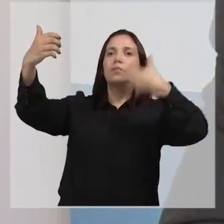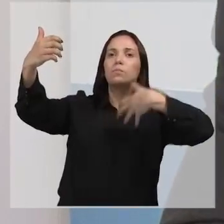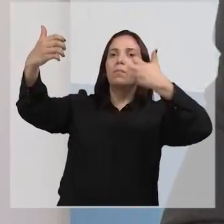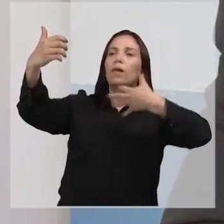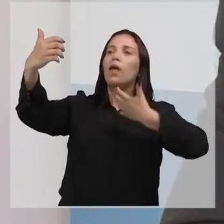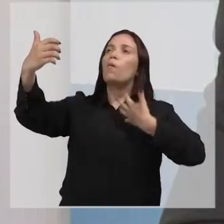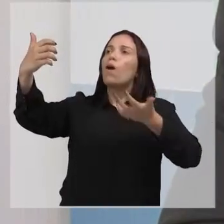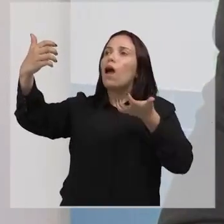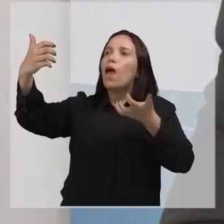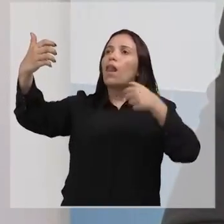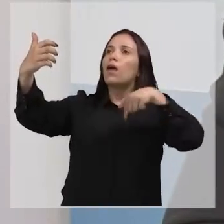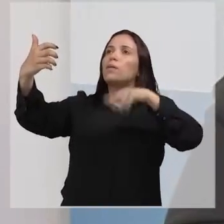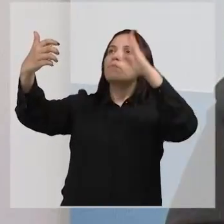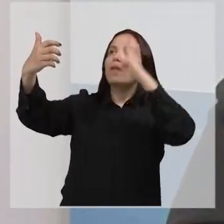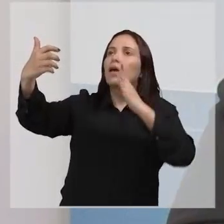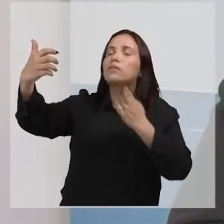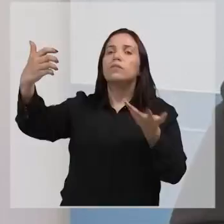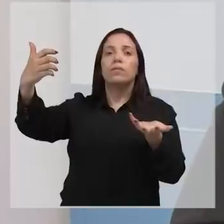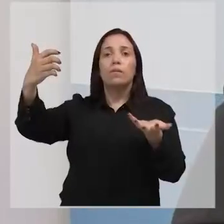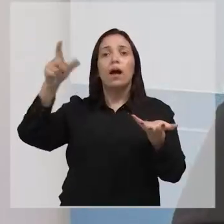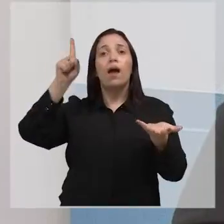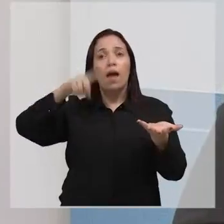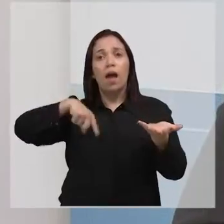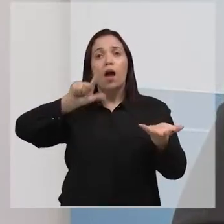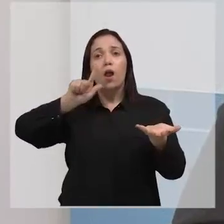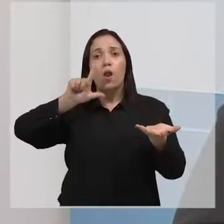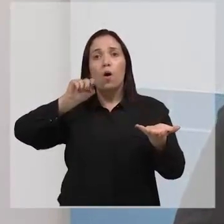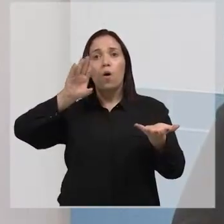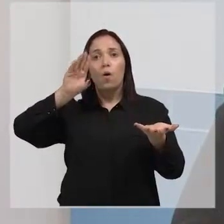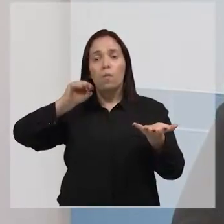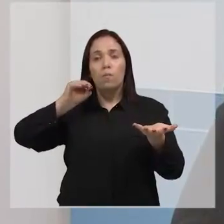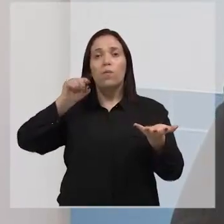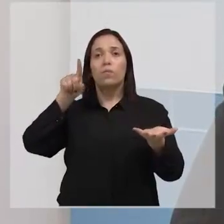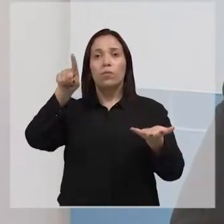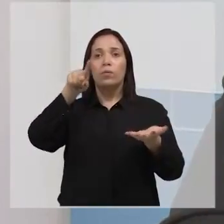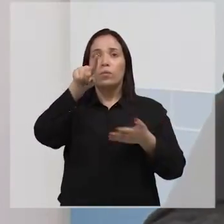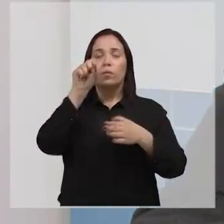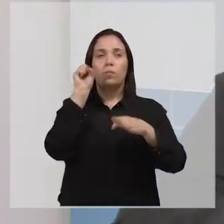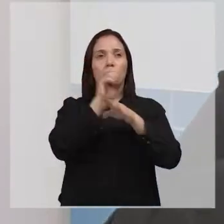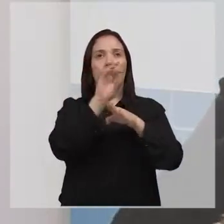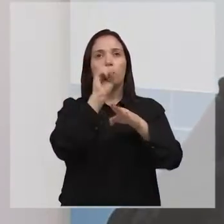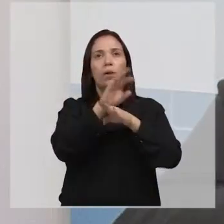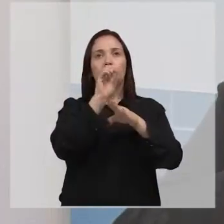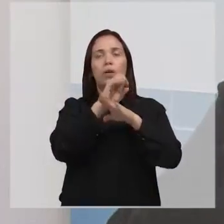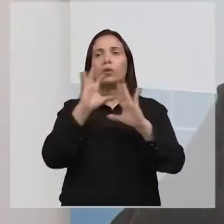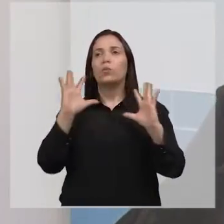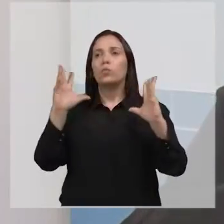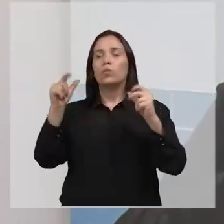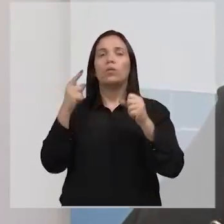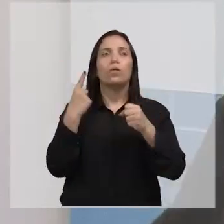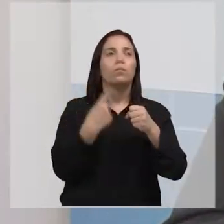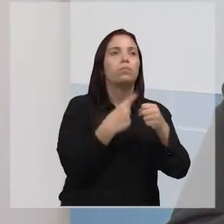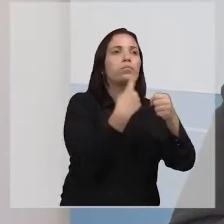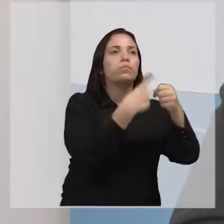Televisão. Quem é que vai deter todos os vídeos do país que você quer? De todos os municípios desse país? É a Rede